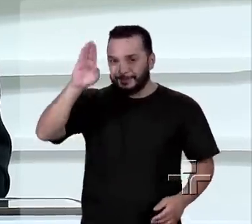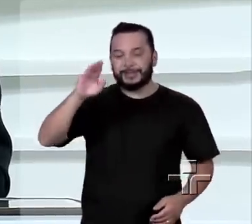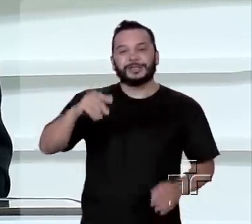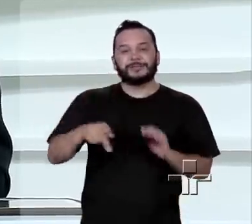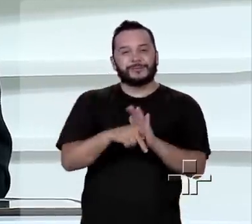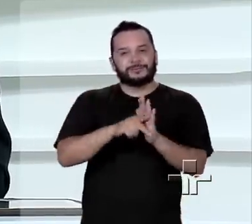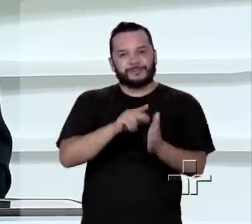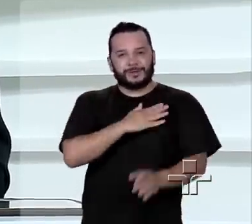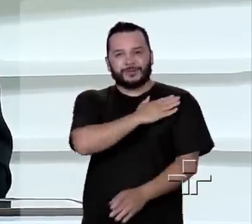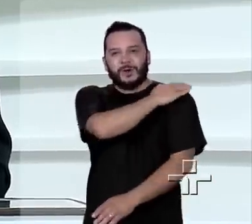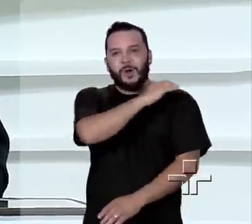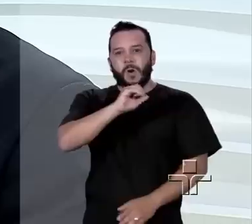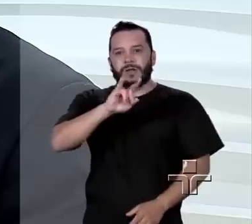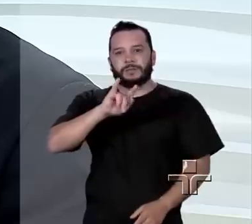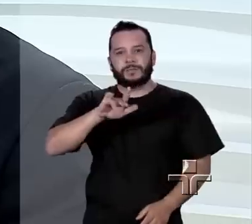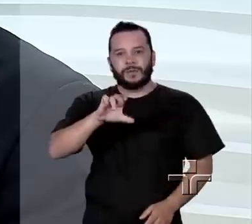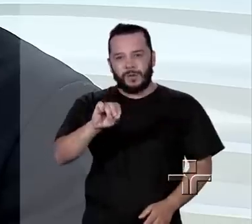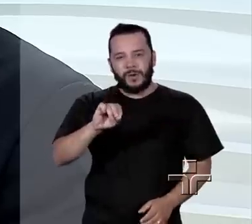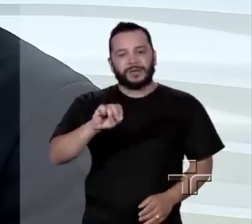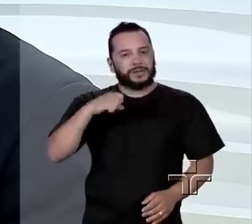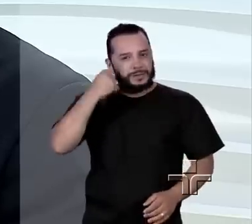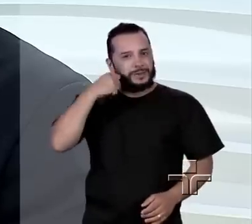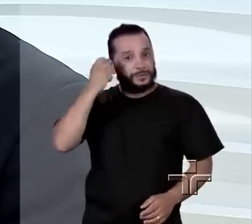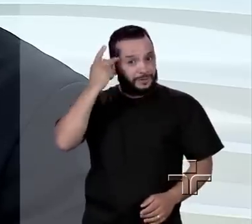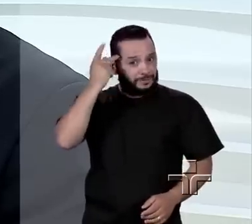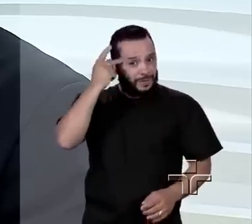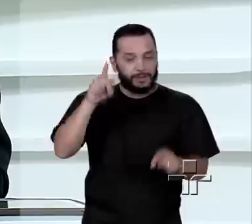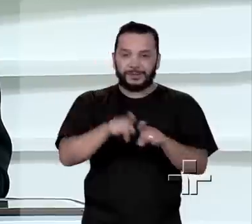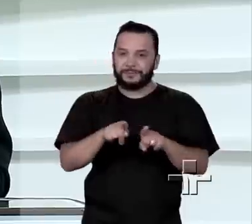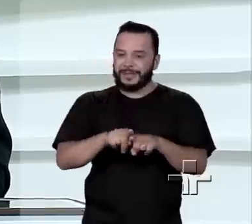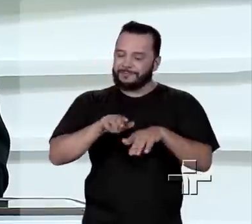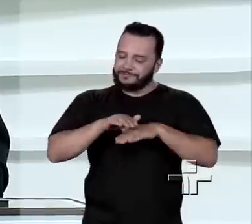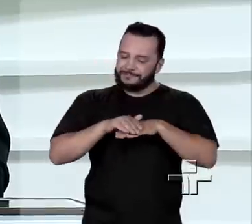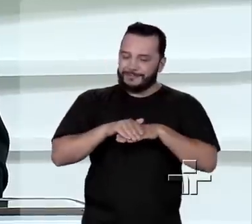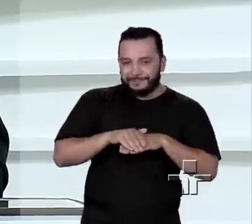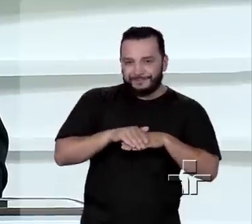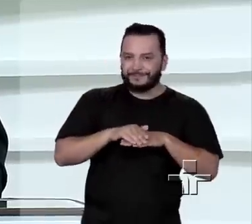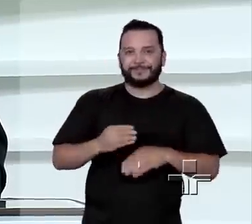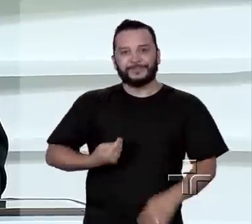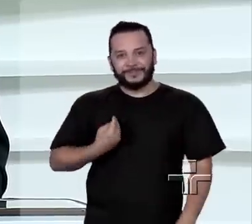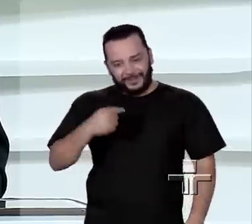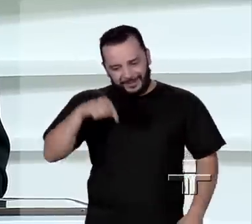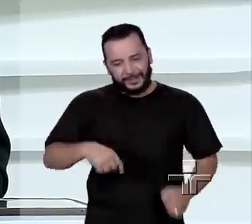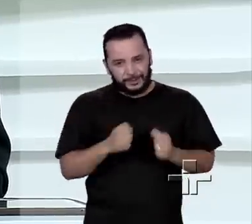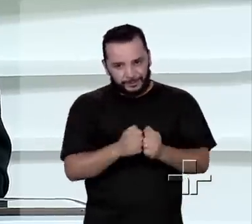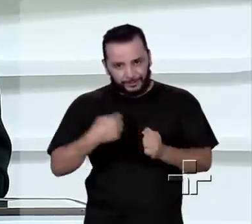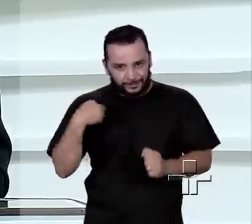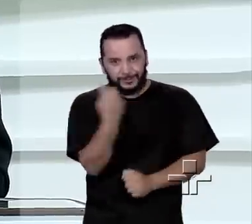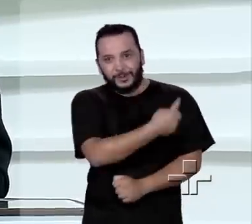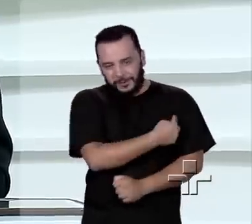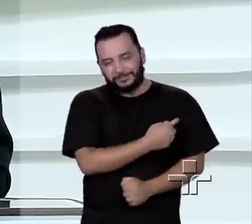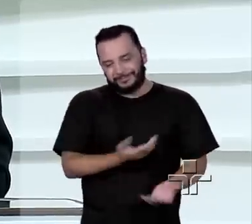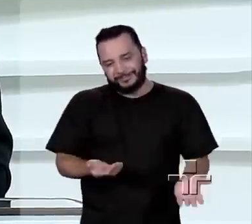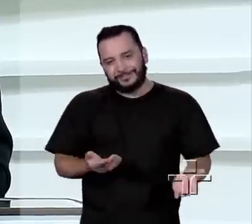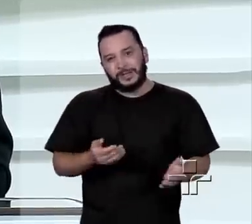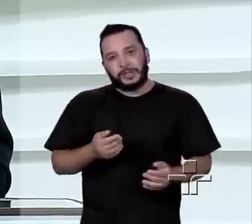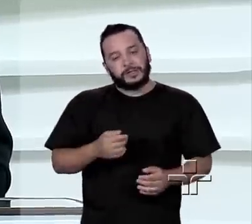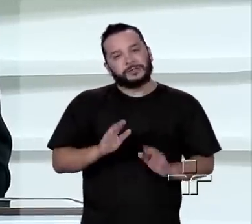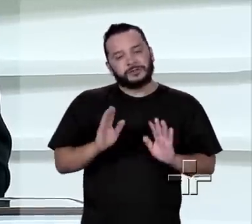Major Olímpio, senador eleito por São Paulo, também a Mara Gabrilli, que esteve conosco na primeira parte do programa.